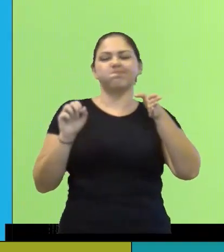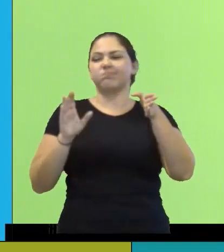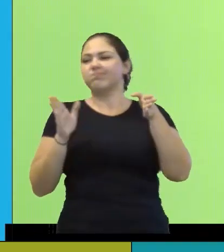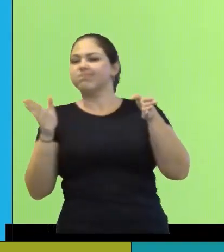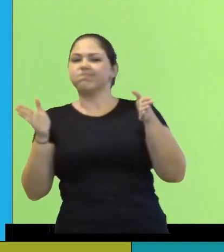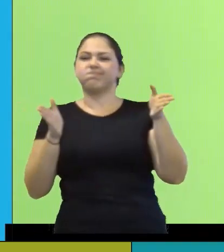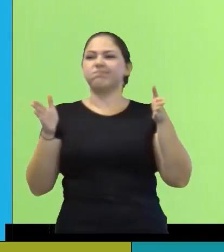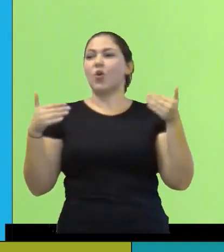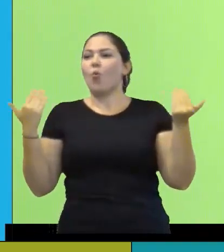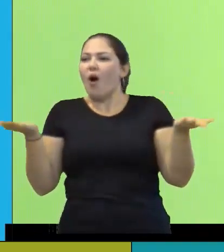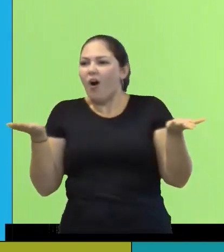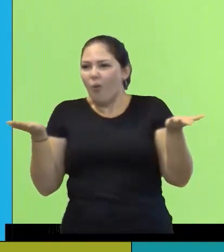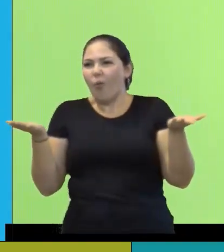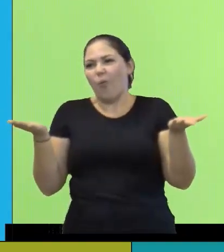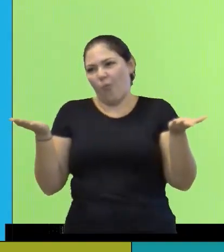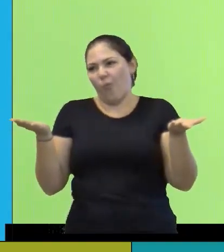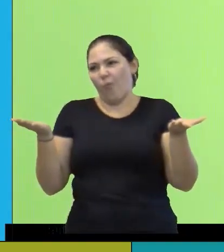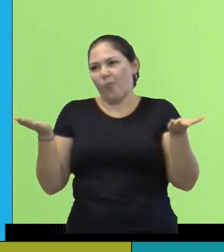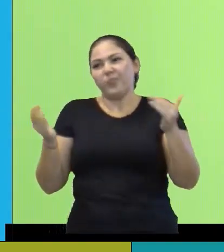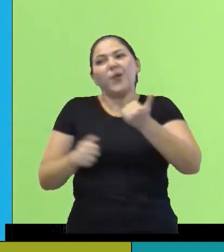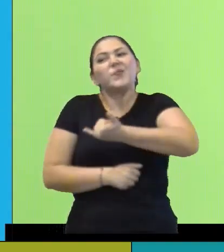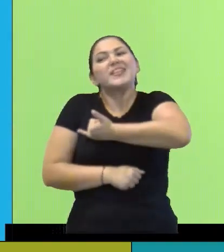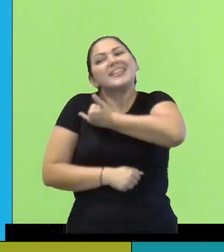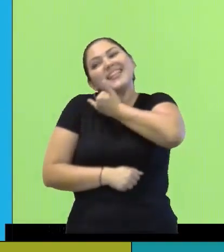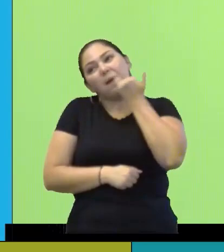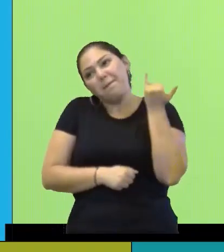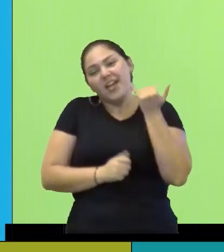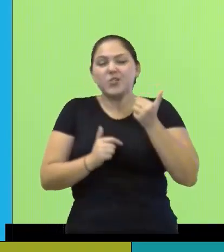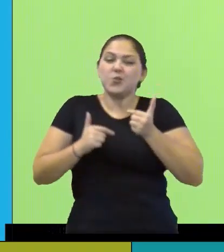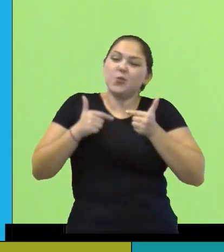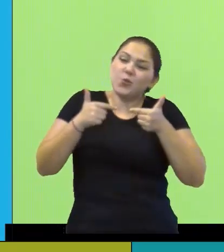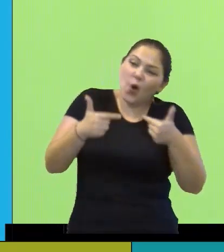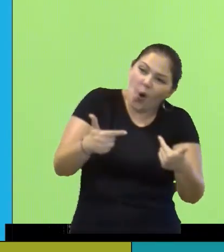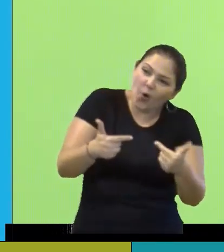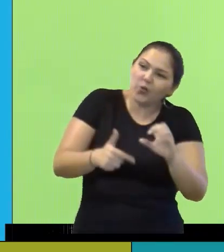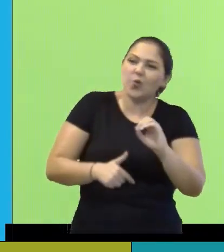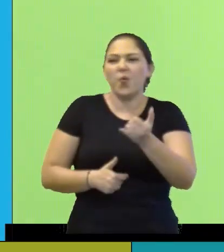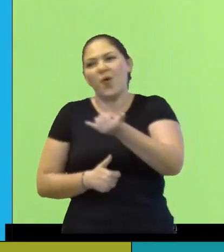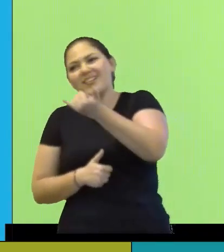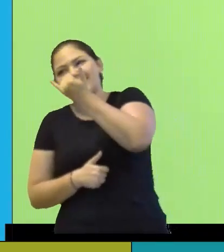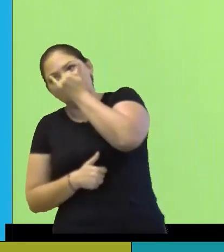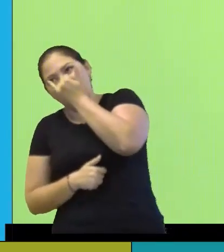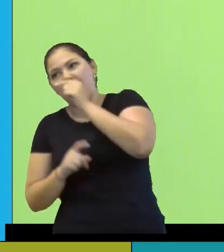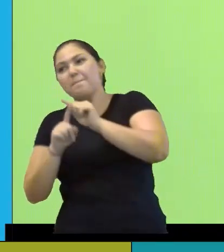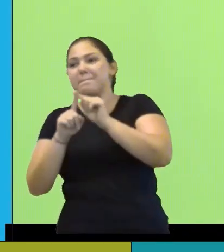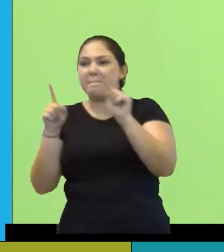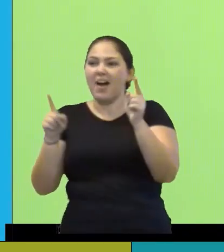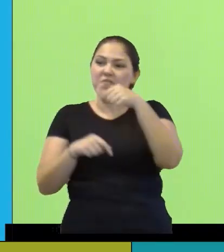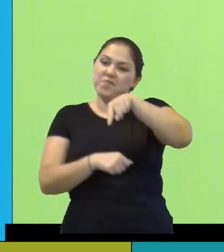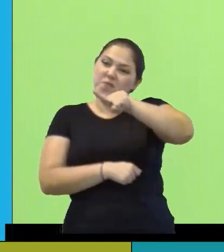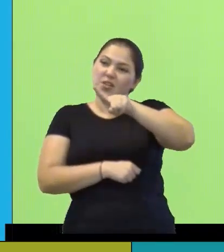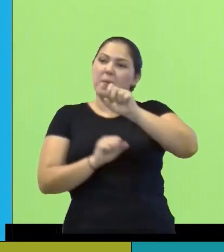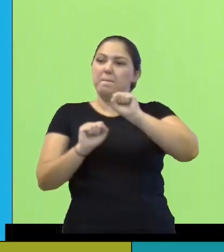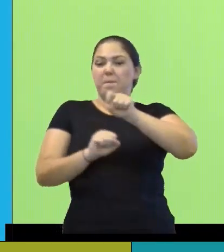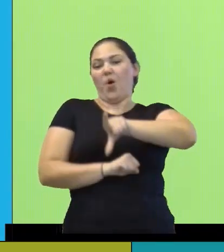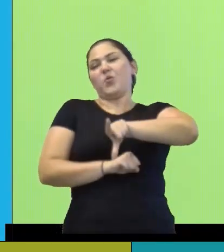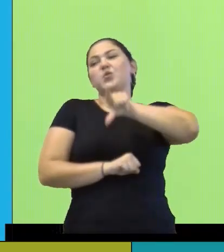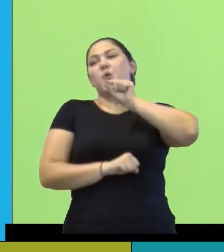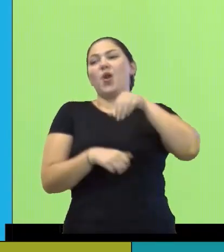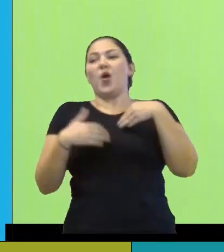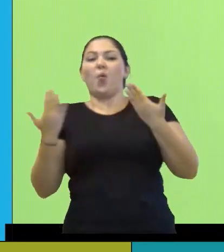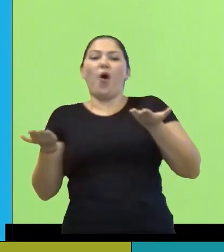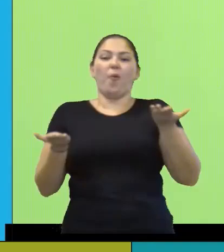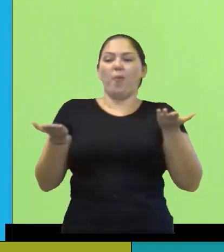sobre nós. Se eu e você não temos controle, então o que nós devemos fazer? Segundo